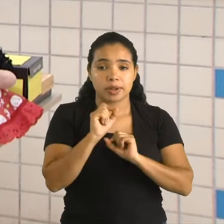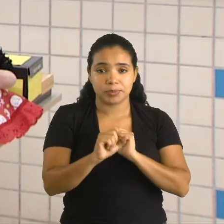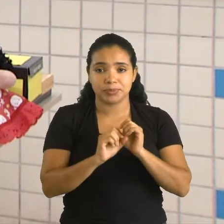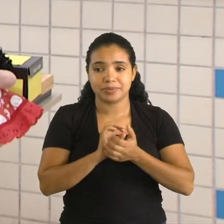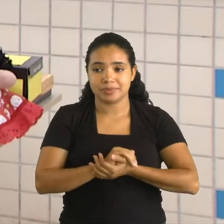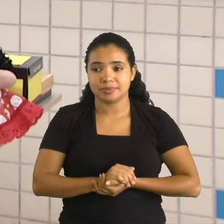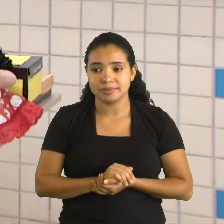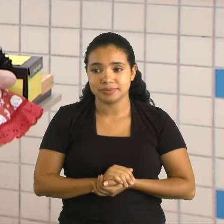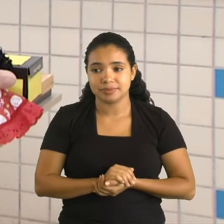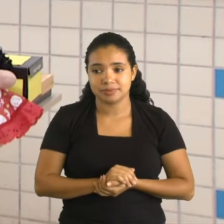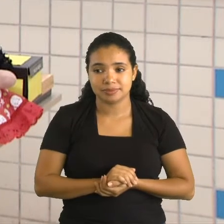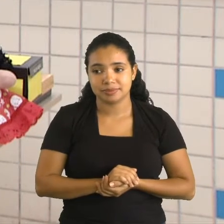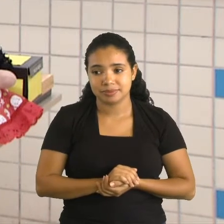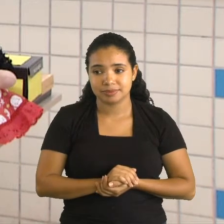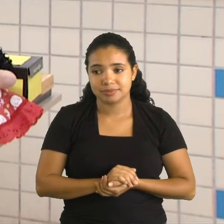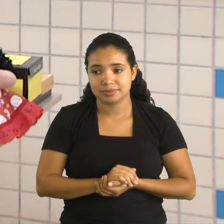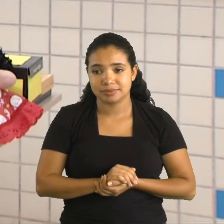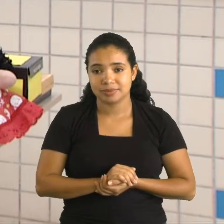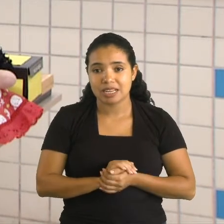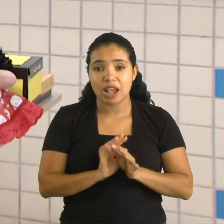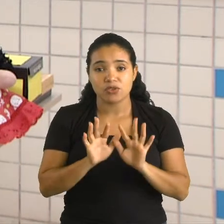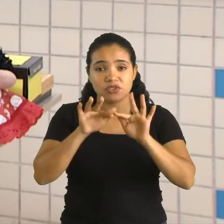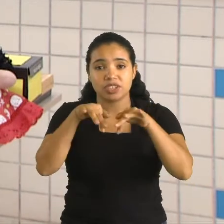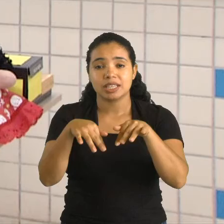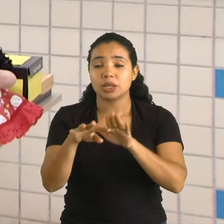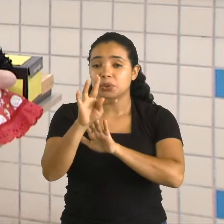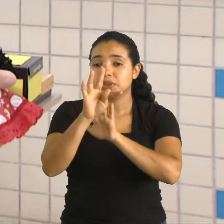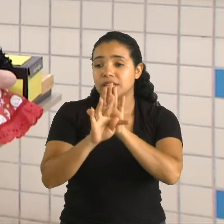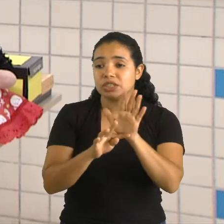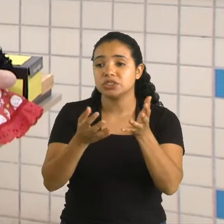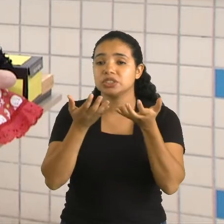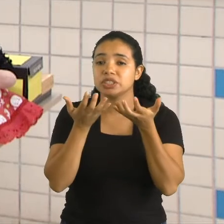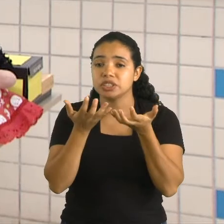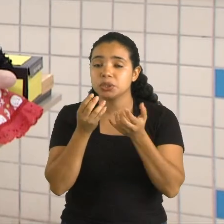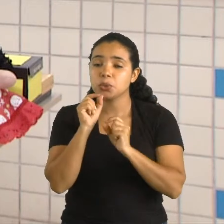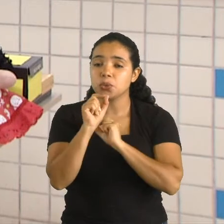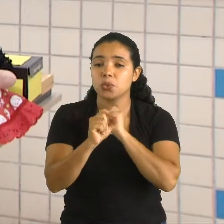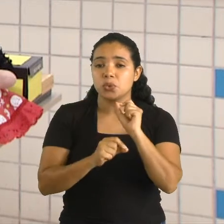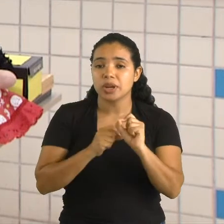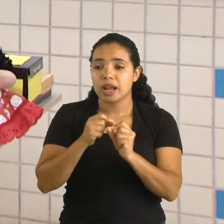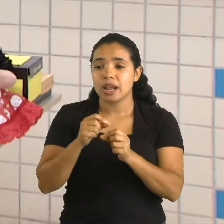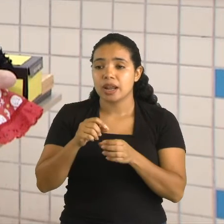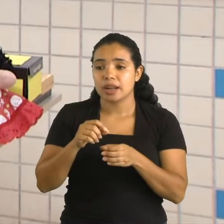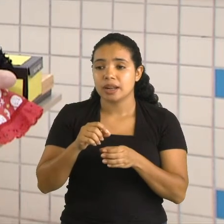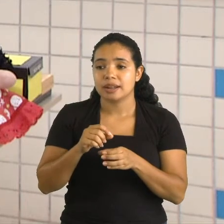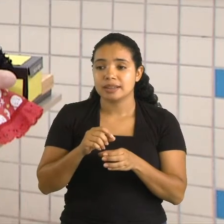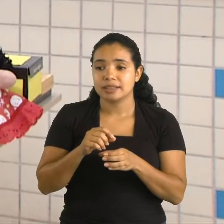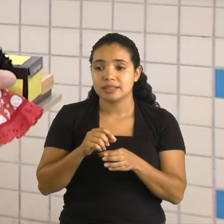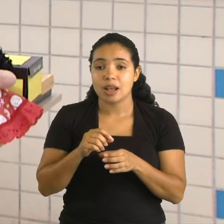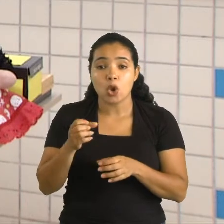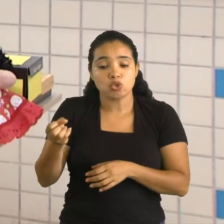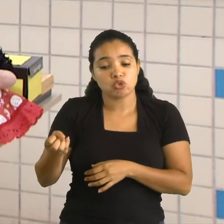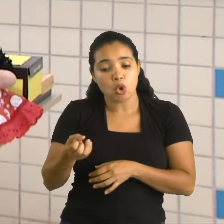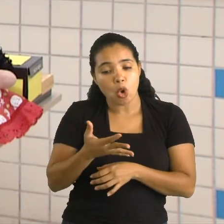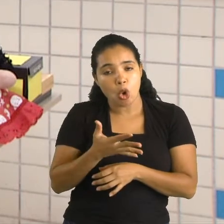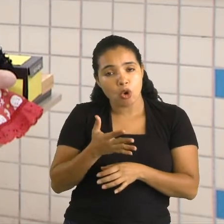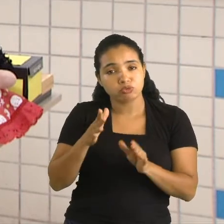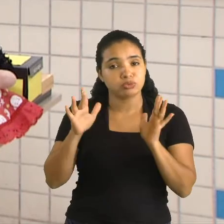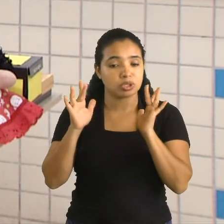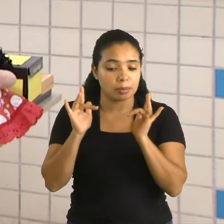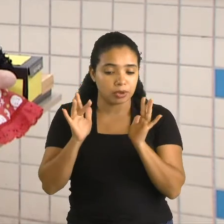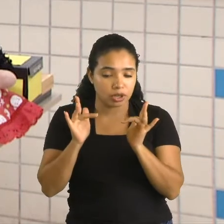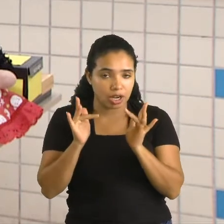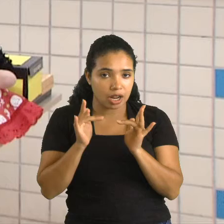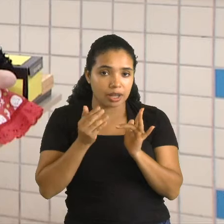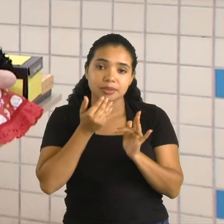ela vem no final do texto dizendo que queria encomendar o quê? Quem lembra? É que ele tinha arrumado um novo namorado, ia